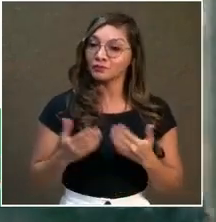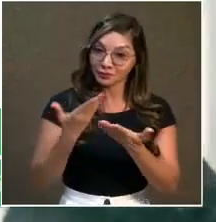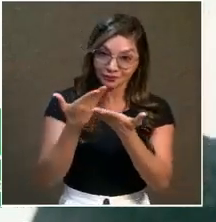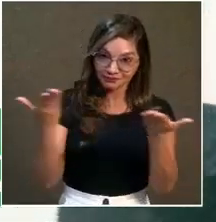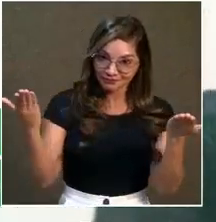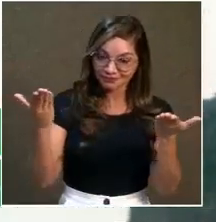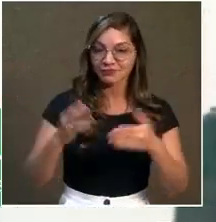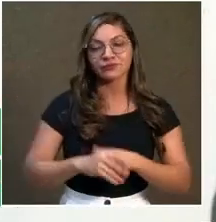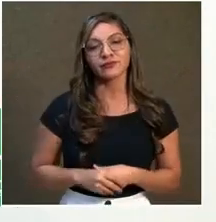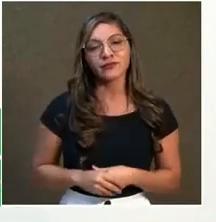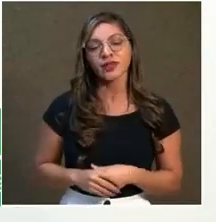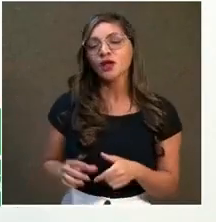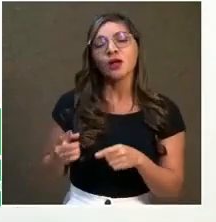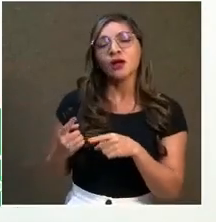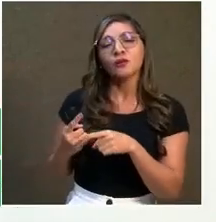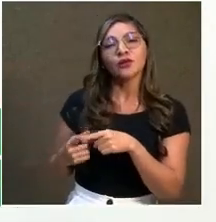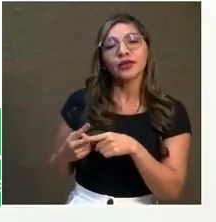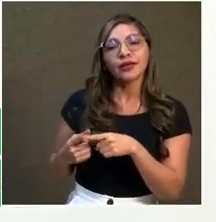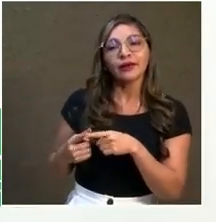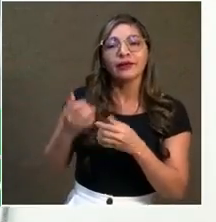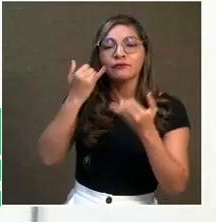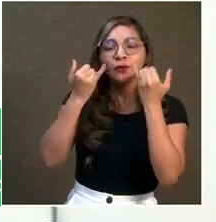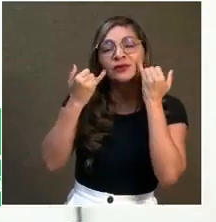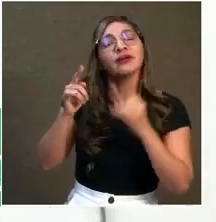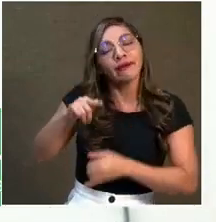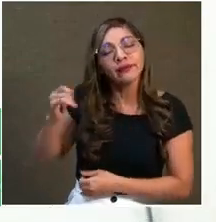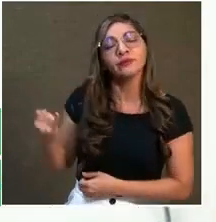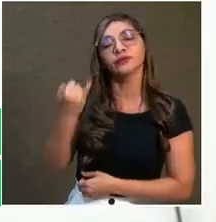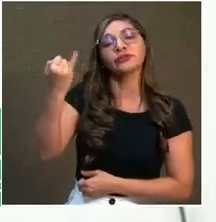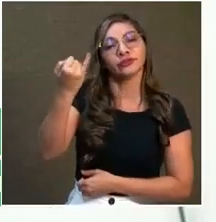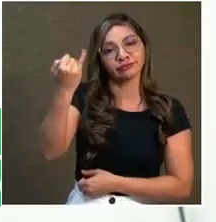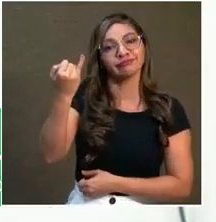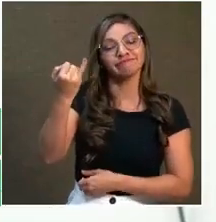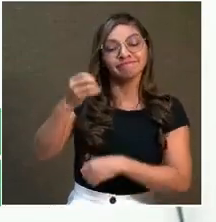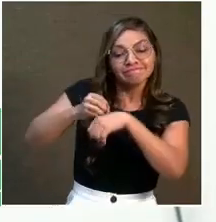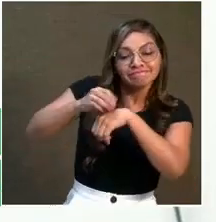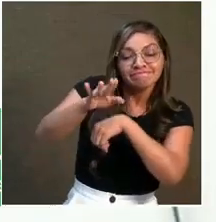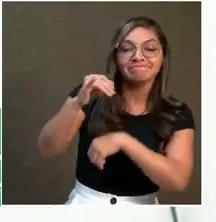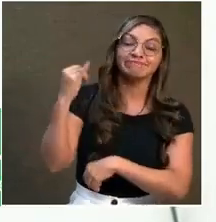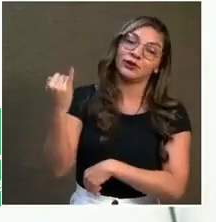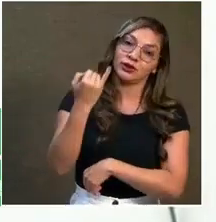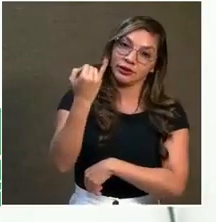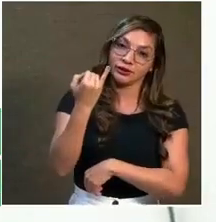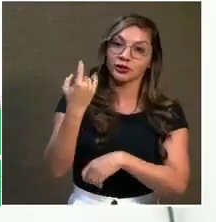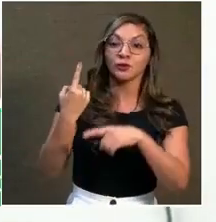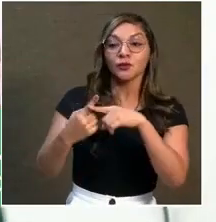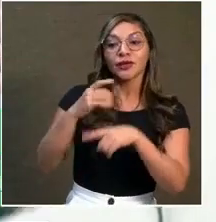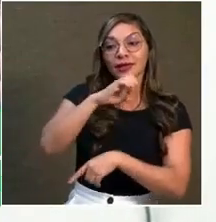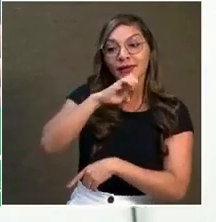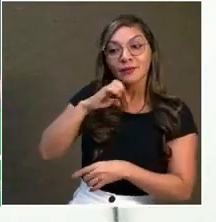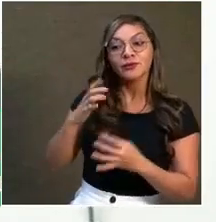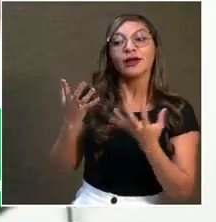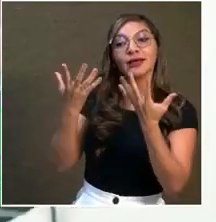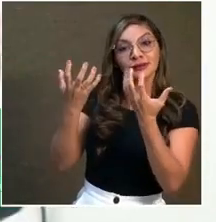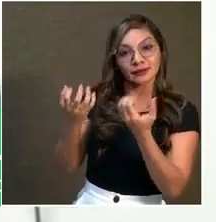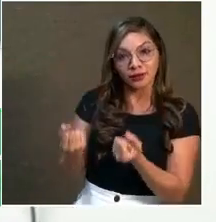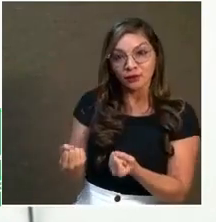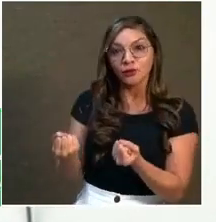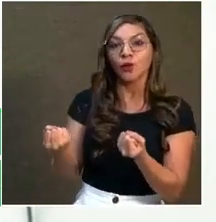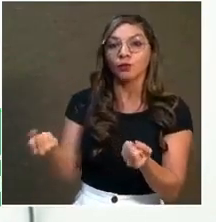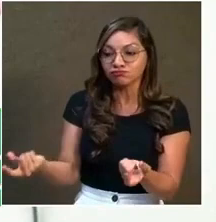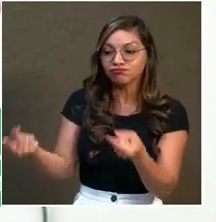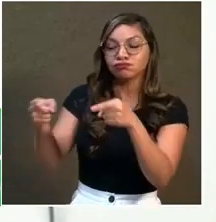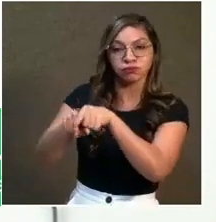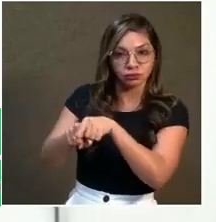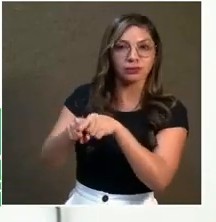Excelências, por que ele estava... Porque essa informação é muito importante. É porque ela tinha aceitado reatar o relacionamento. Na verdade,